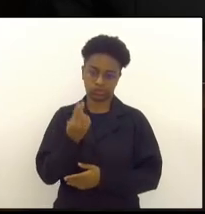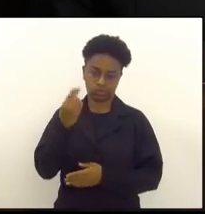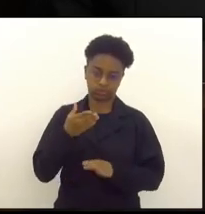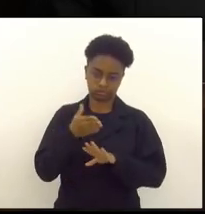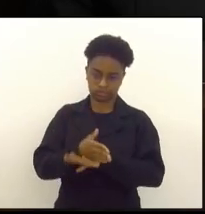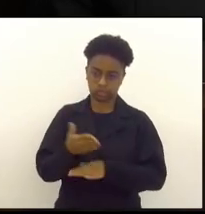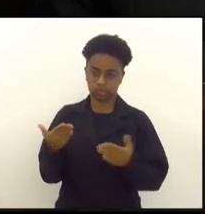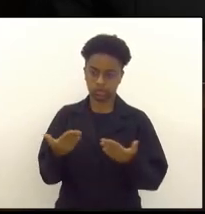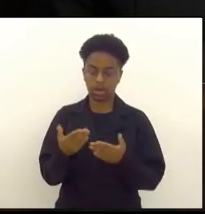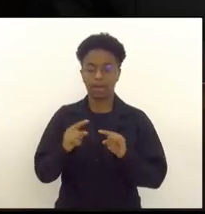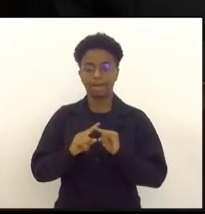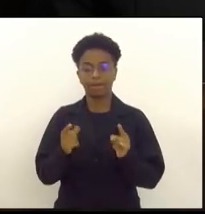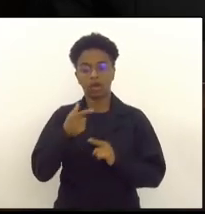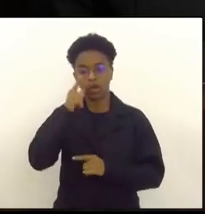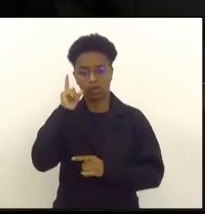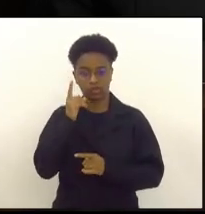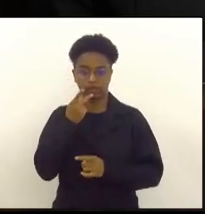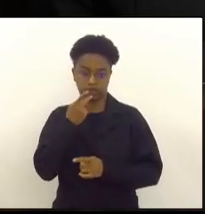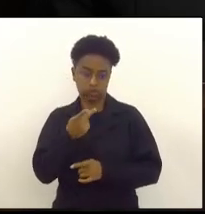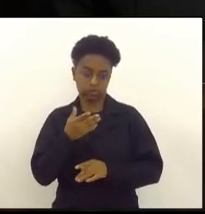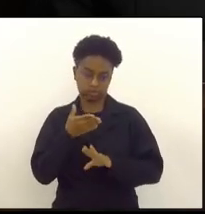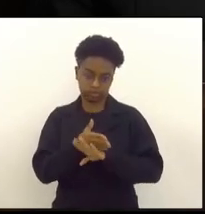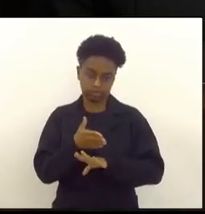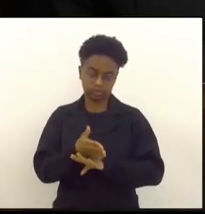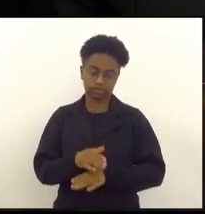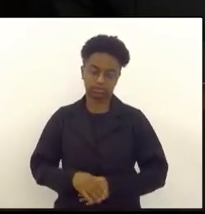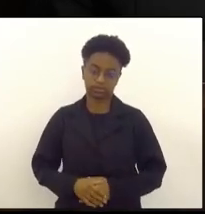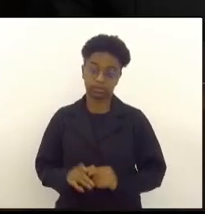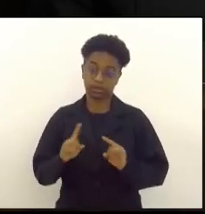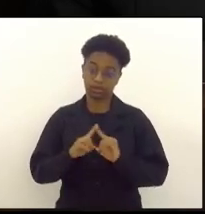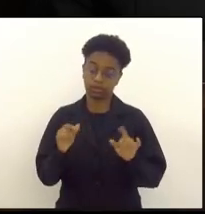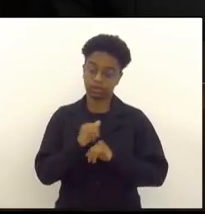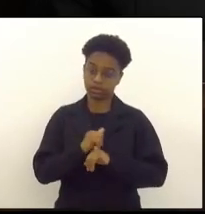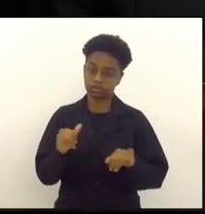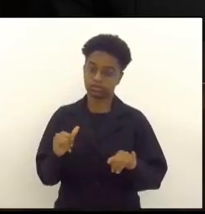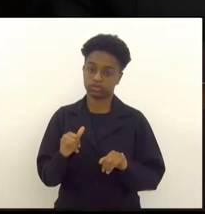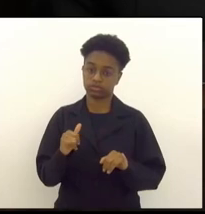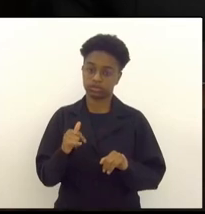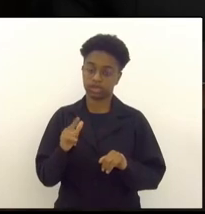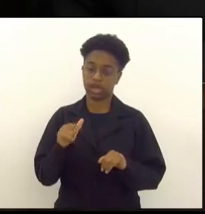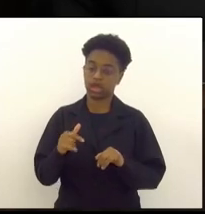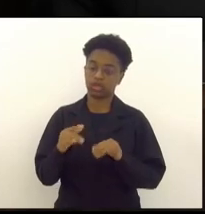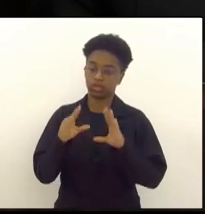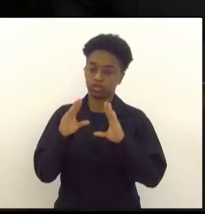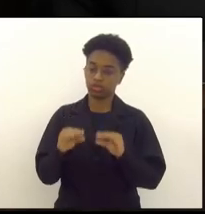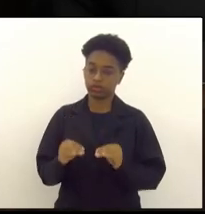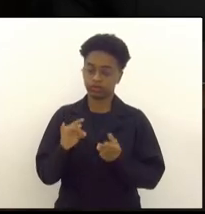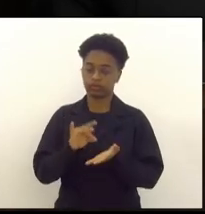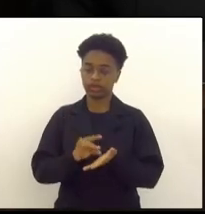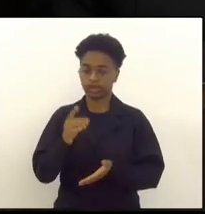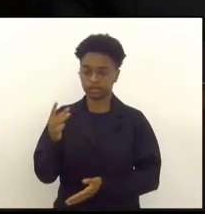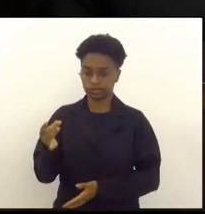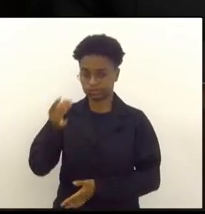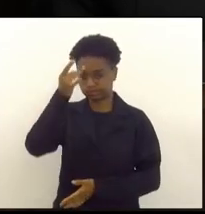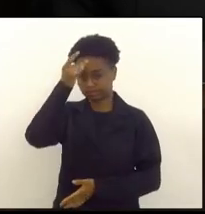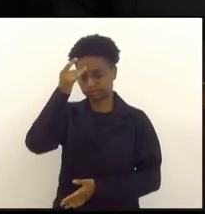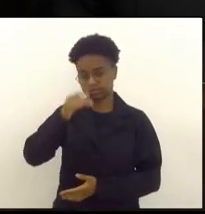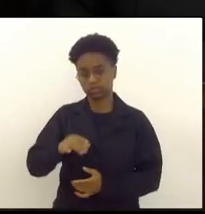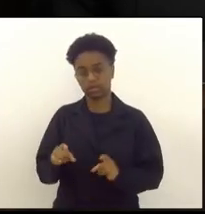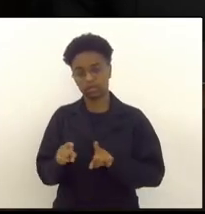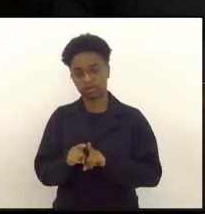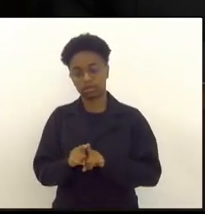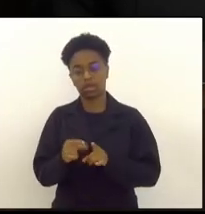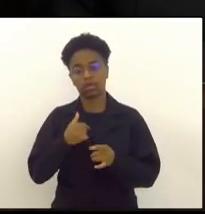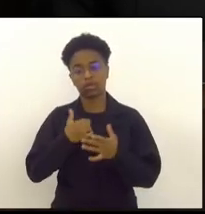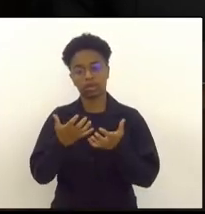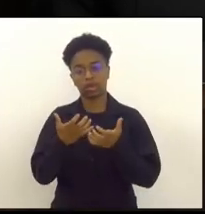ontem, que ontem tinha confirmado comigo, mas dizer que foi uma noite realmente memorável.